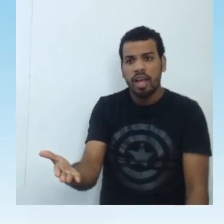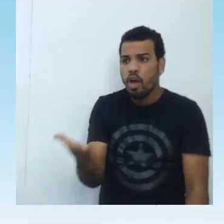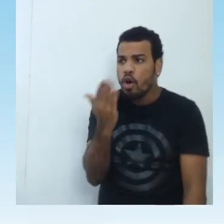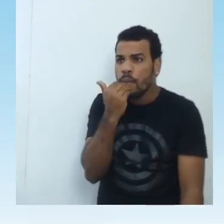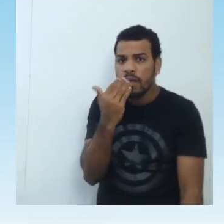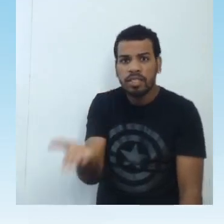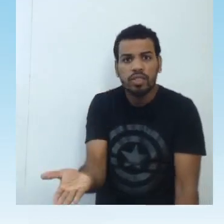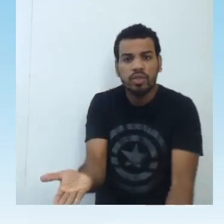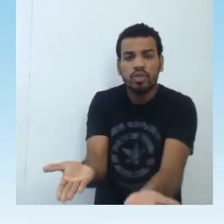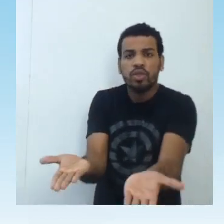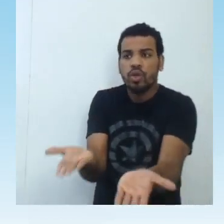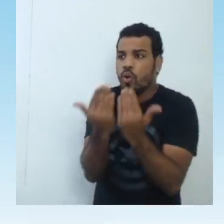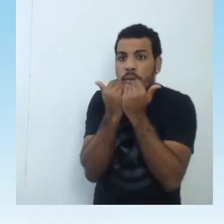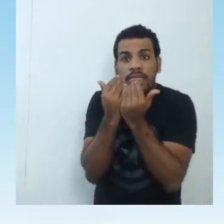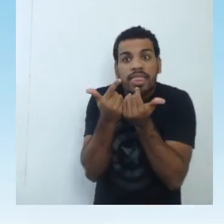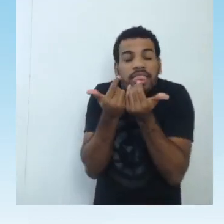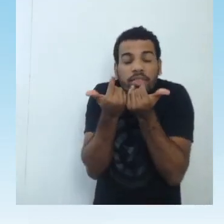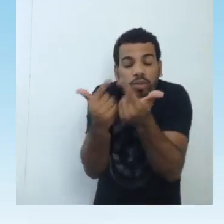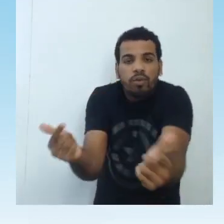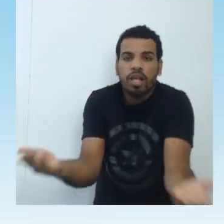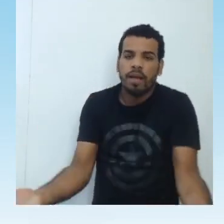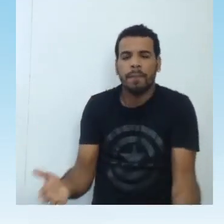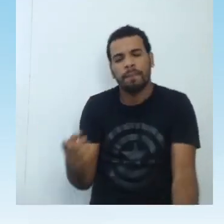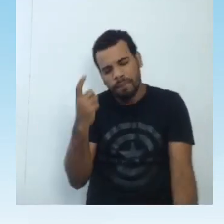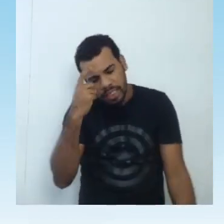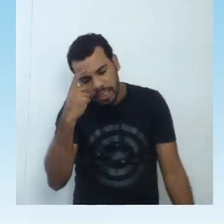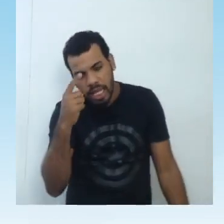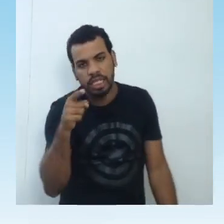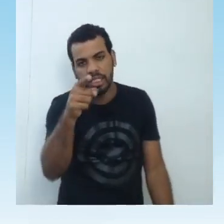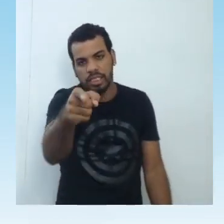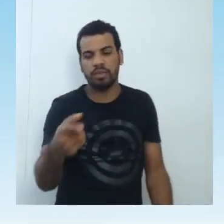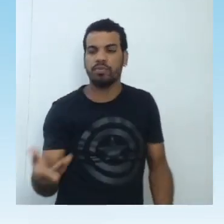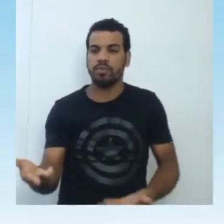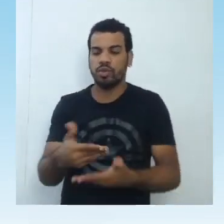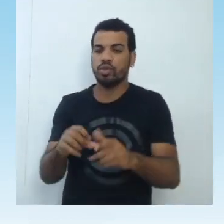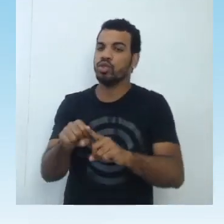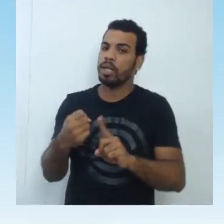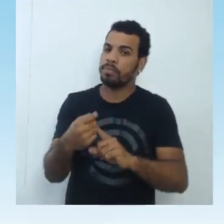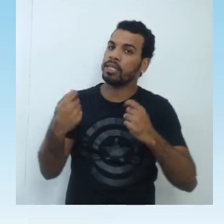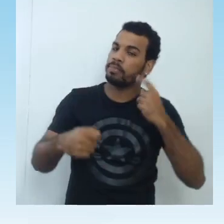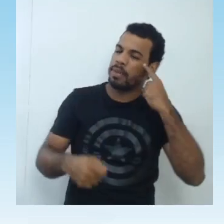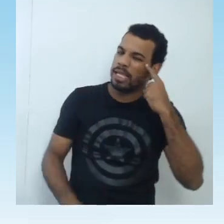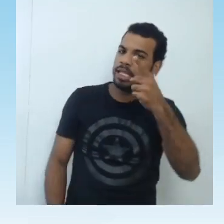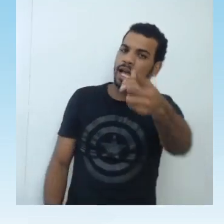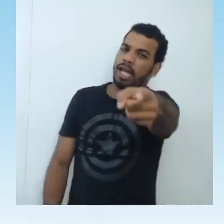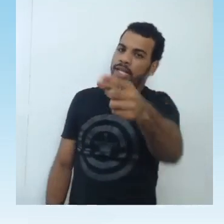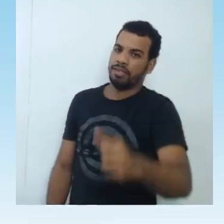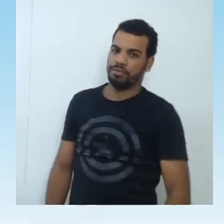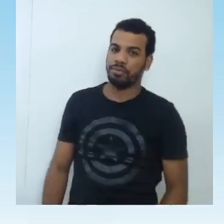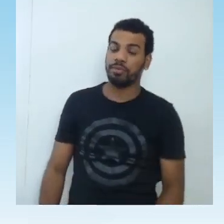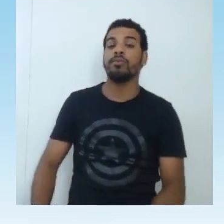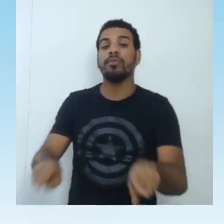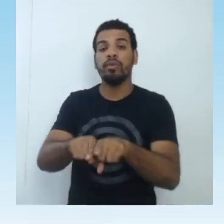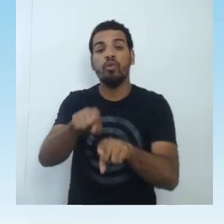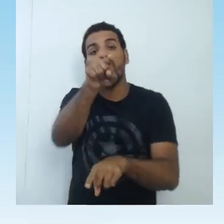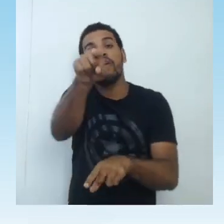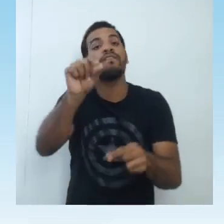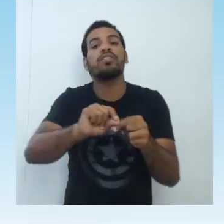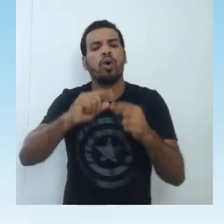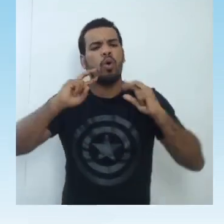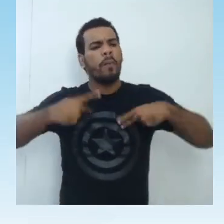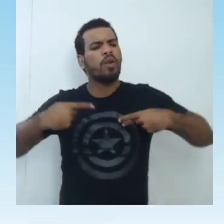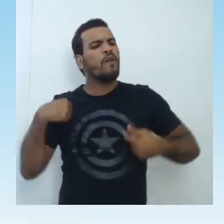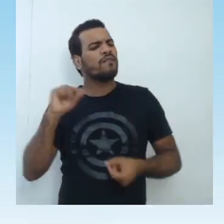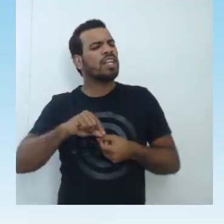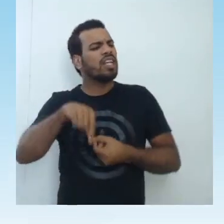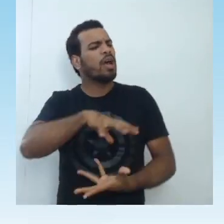tenha sequer o que comer. Então a gente precisa pensar nessas relações sociais, a gente precisa pensar em nossa função enquanto humano